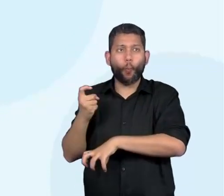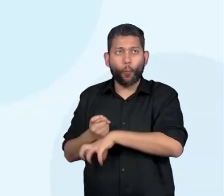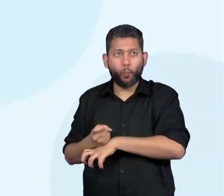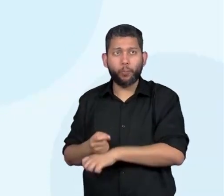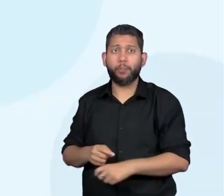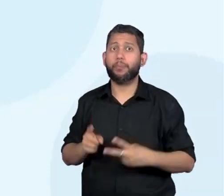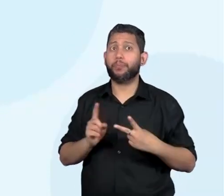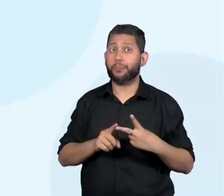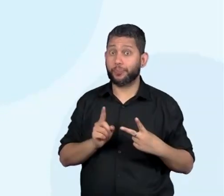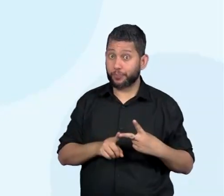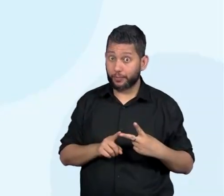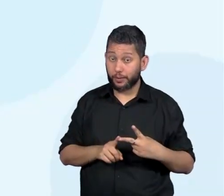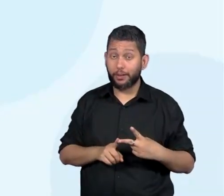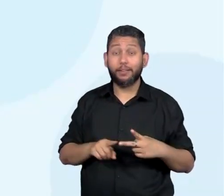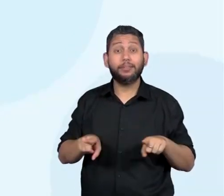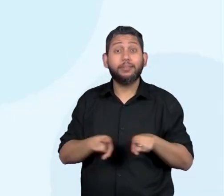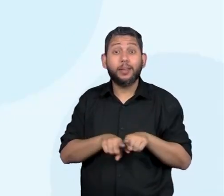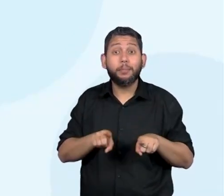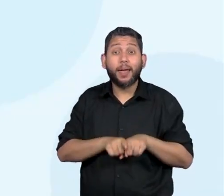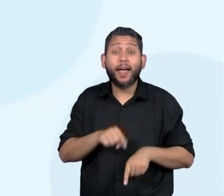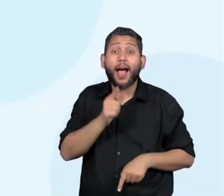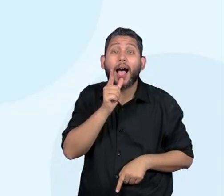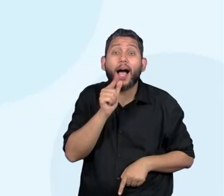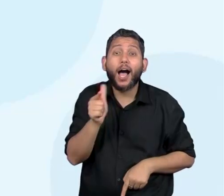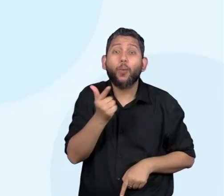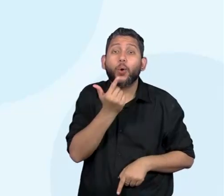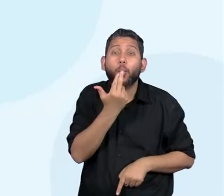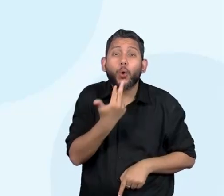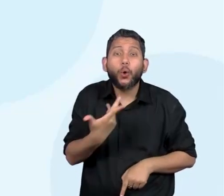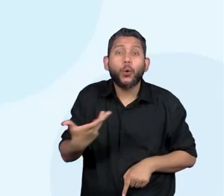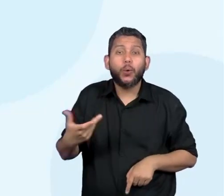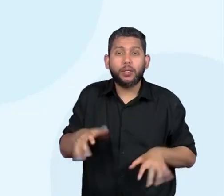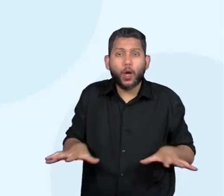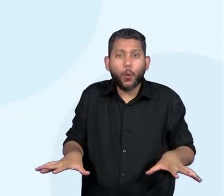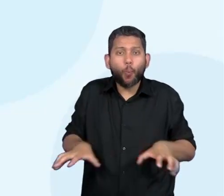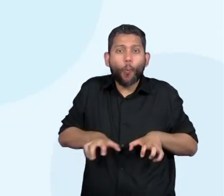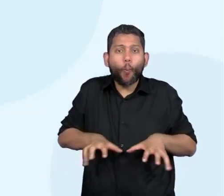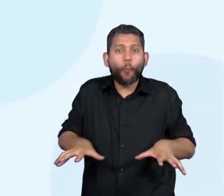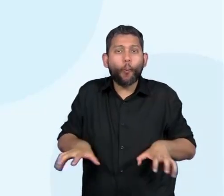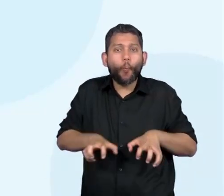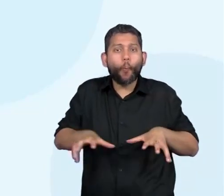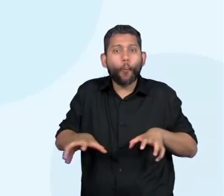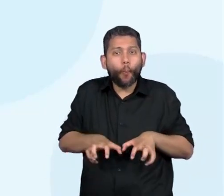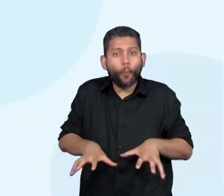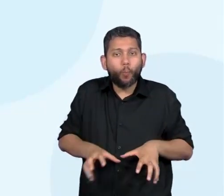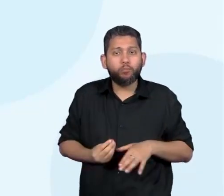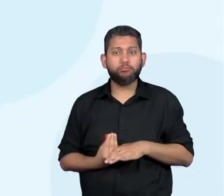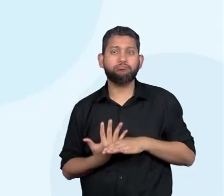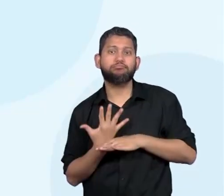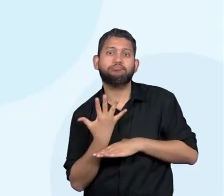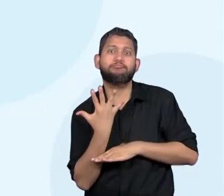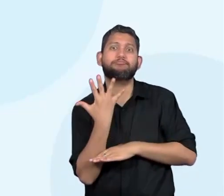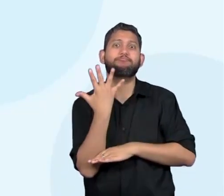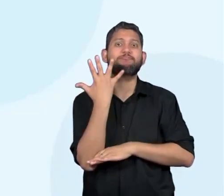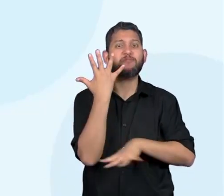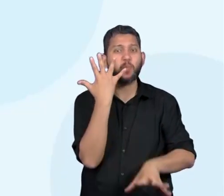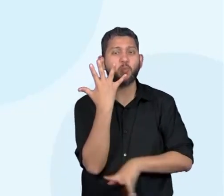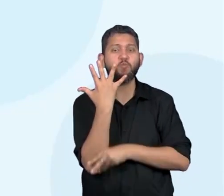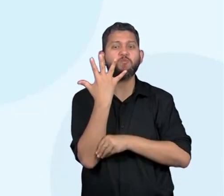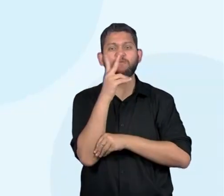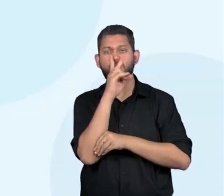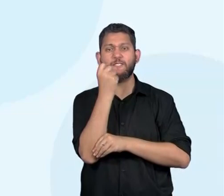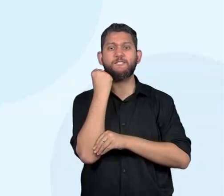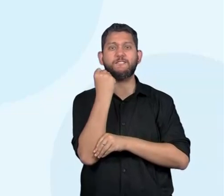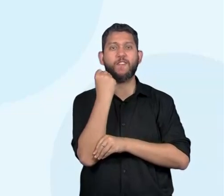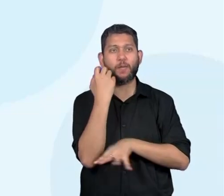ressaltou essa questão. Sim. A questão dos nutrientes também, né? Para raízes que estão fixas no solo, absorção de água